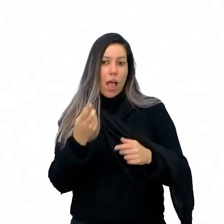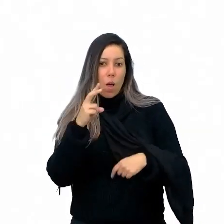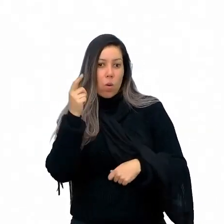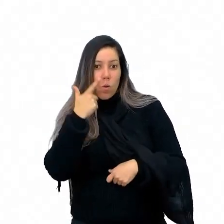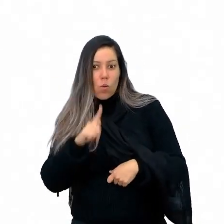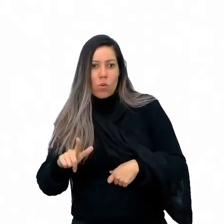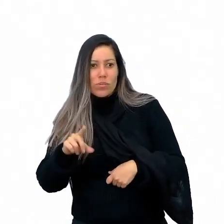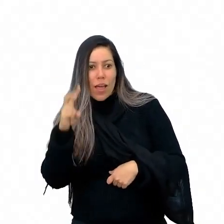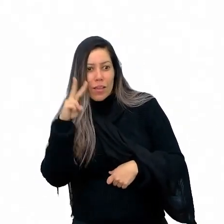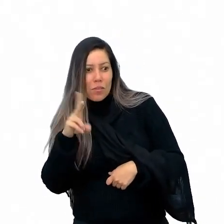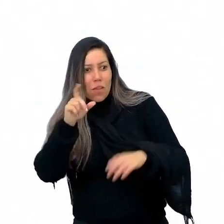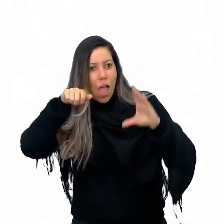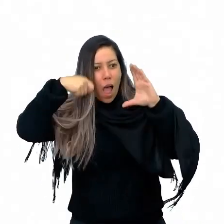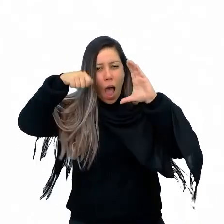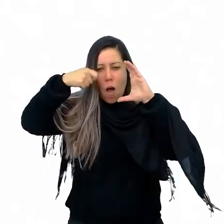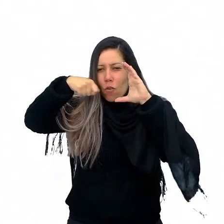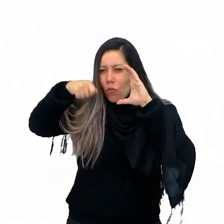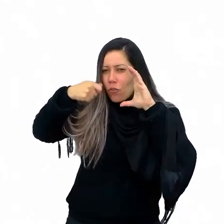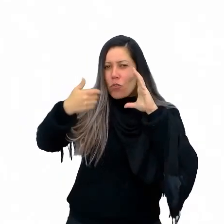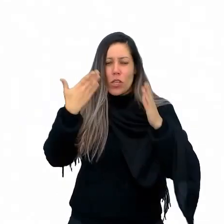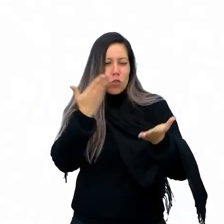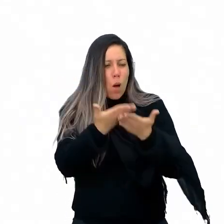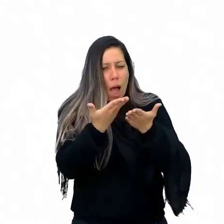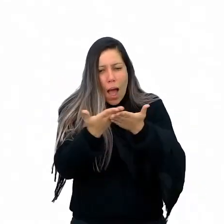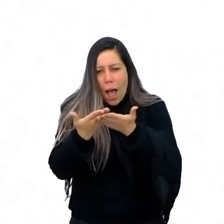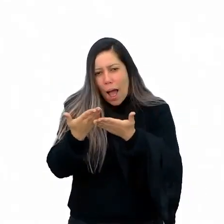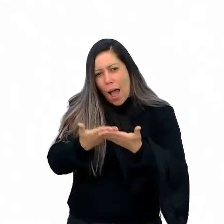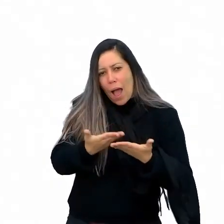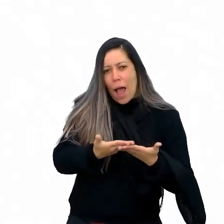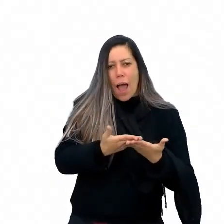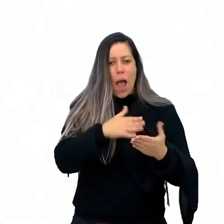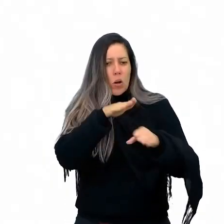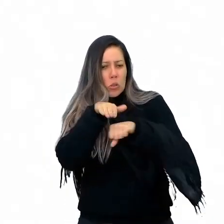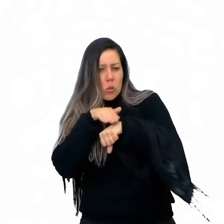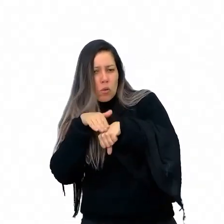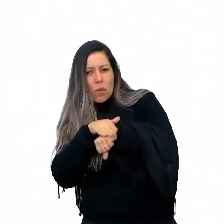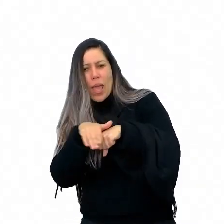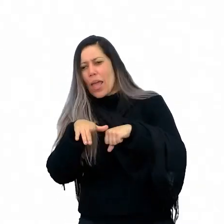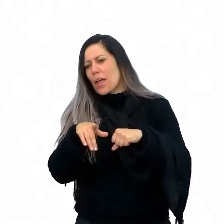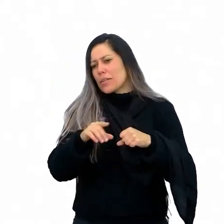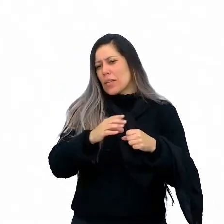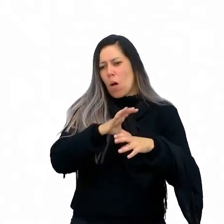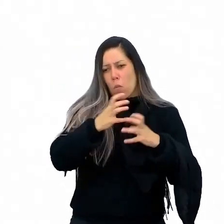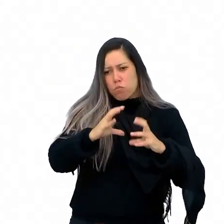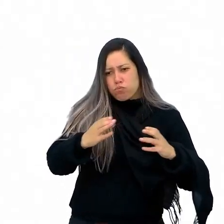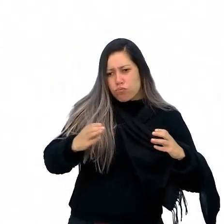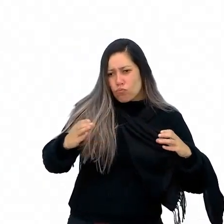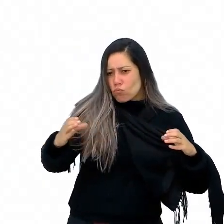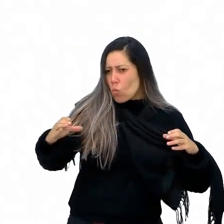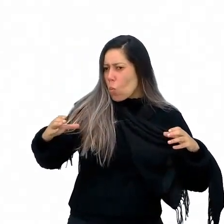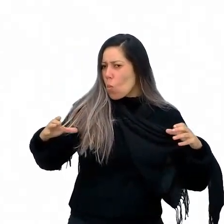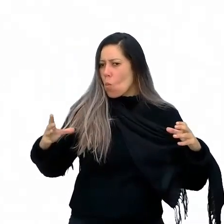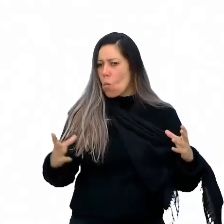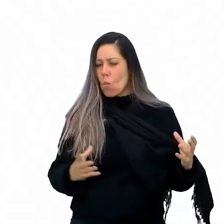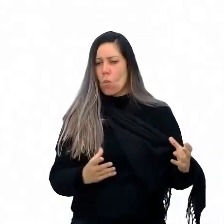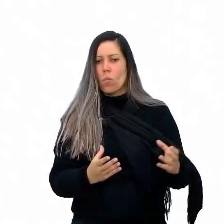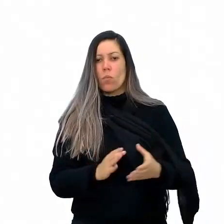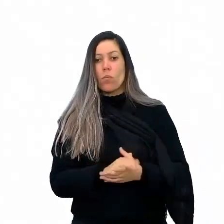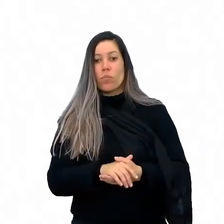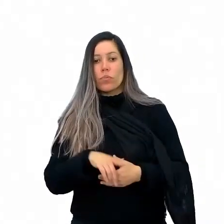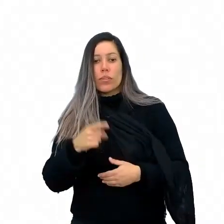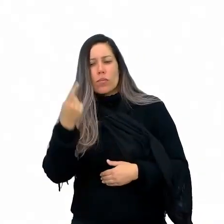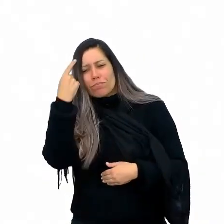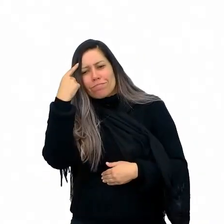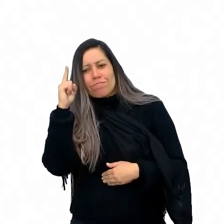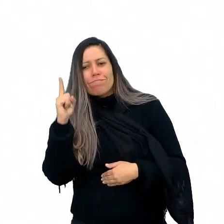vídeo, né? As nossas discussões aqui e etc e tal, tá bem? Então, a ideia mesmo, a intenção